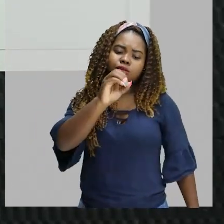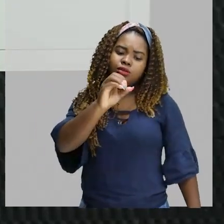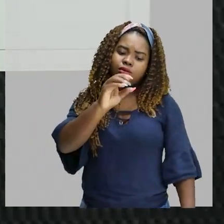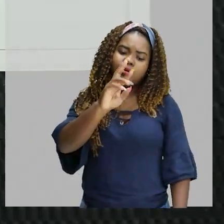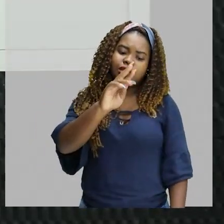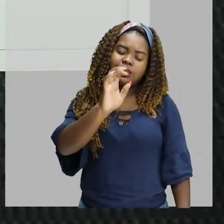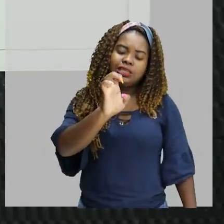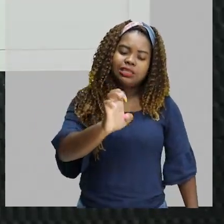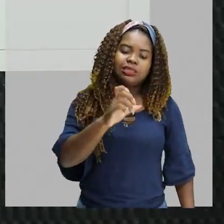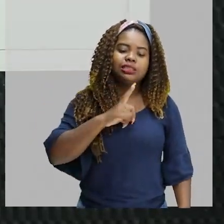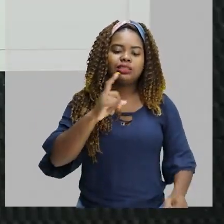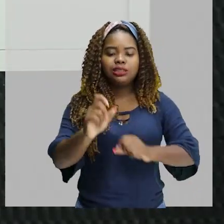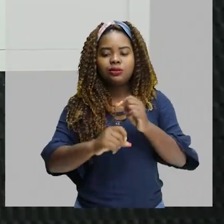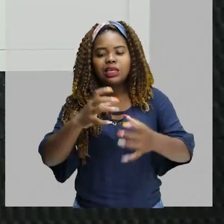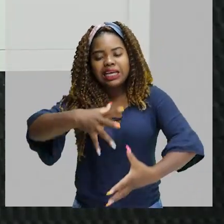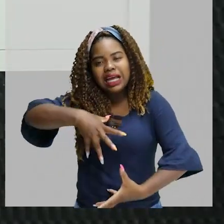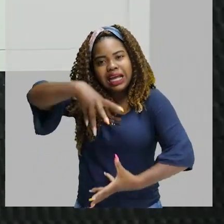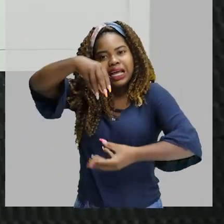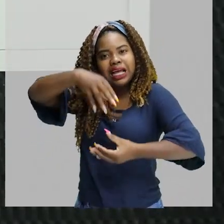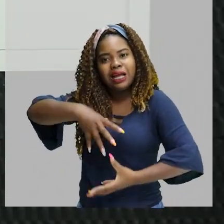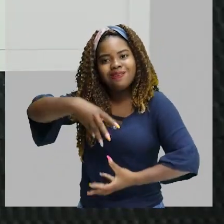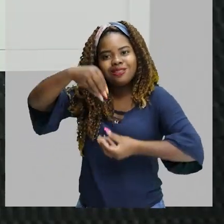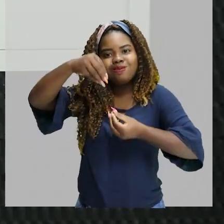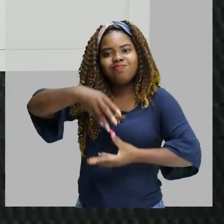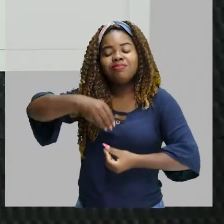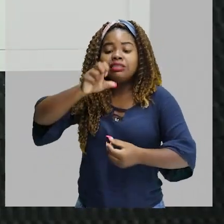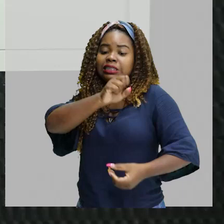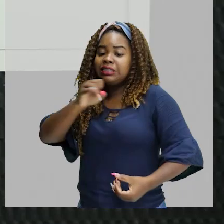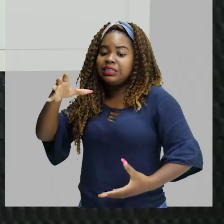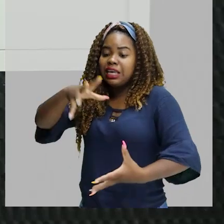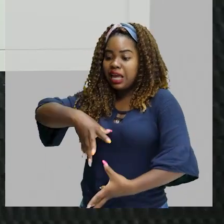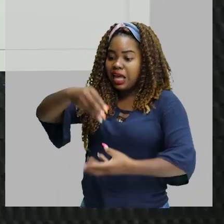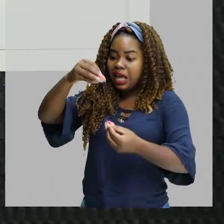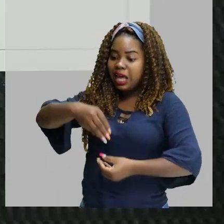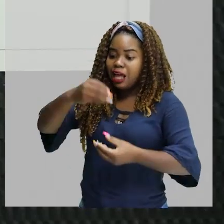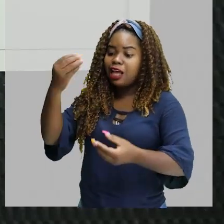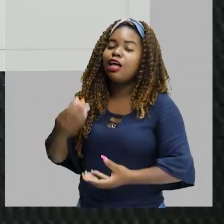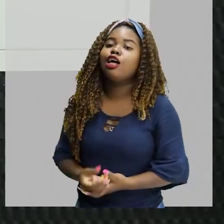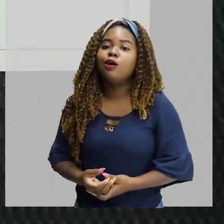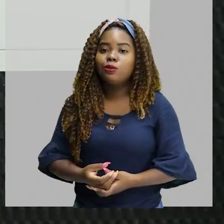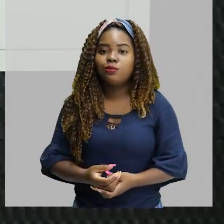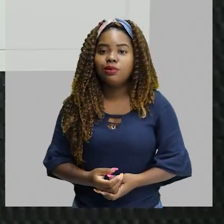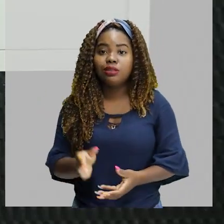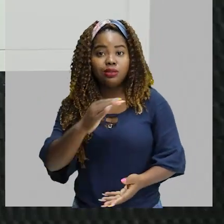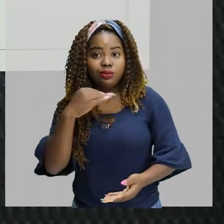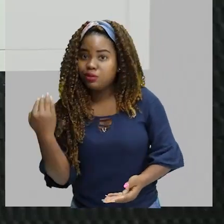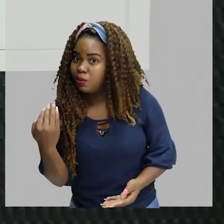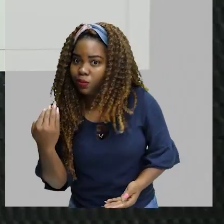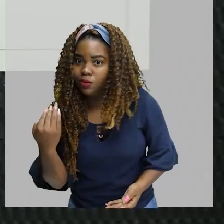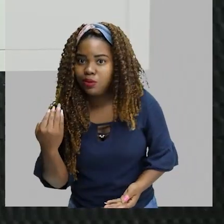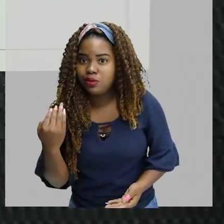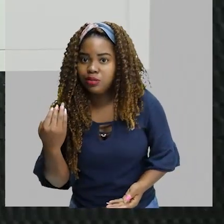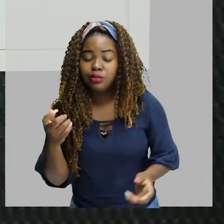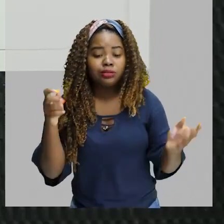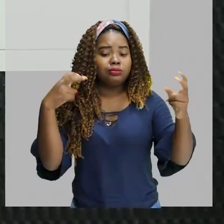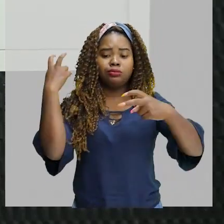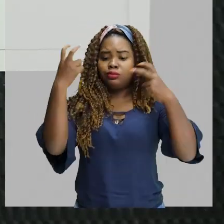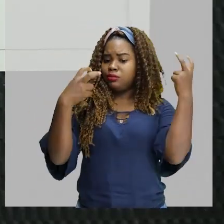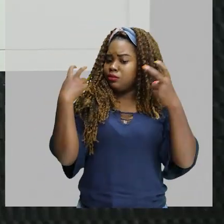frente à imortalidade da alma. Olha aqui, ó, se a alma é imortal, nós não precisamos nos